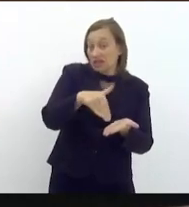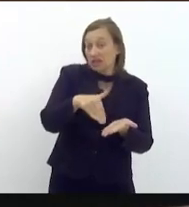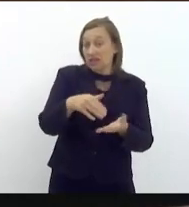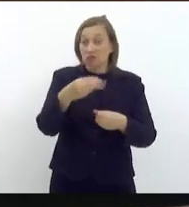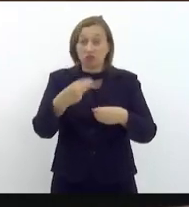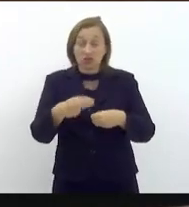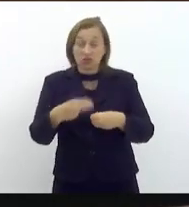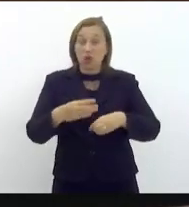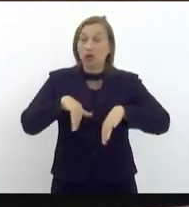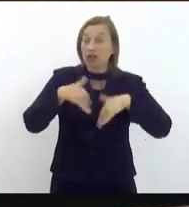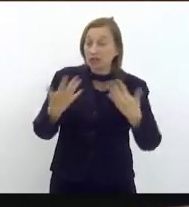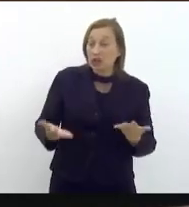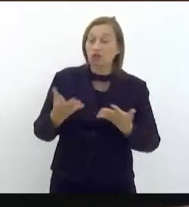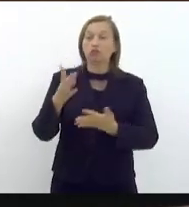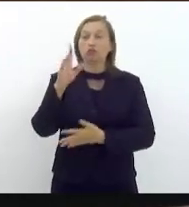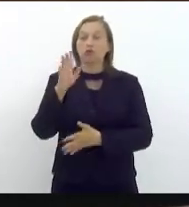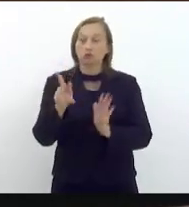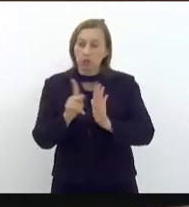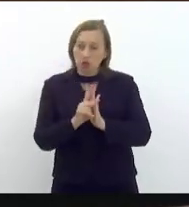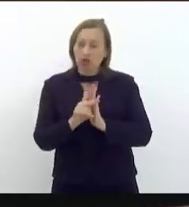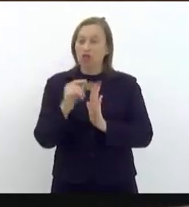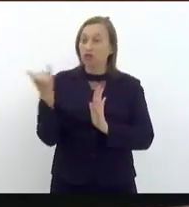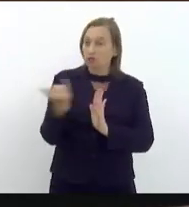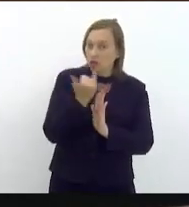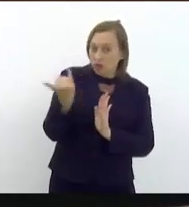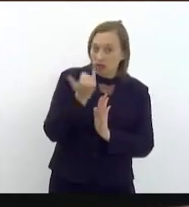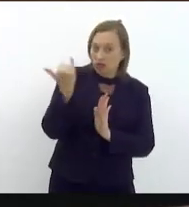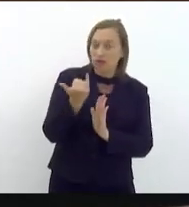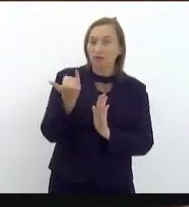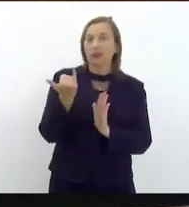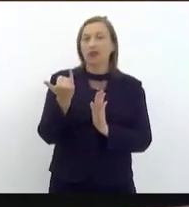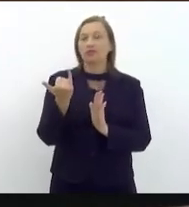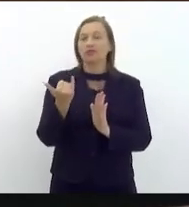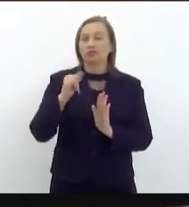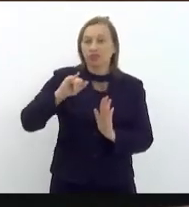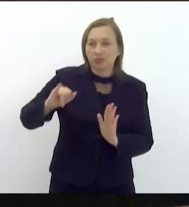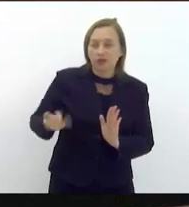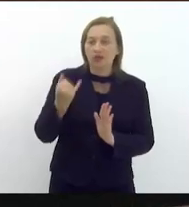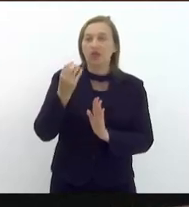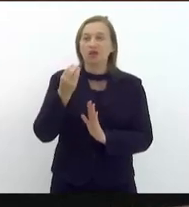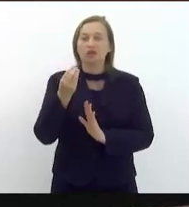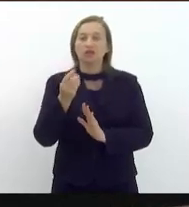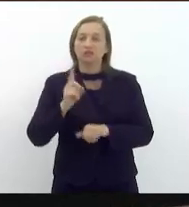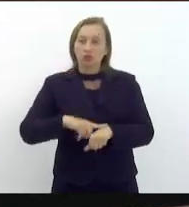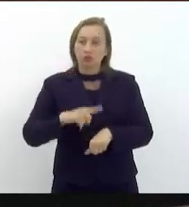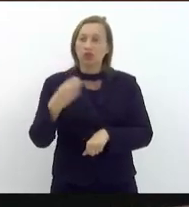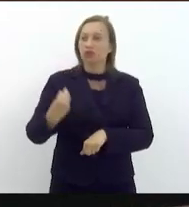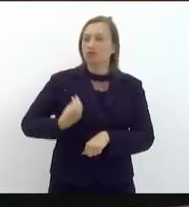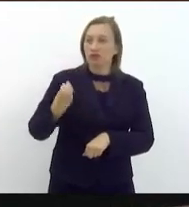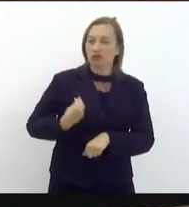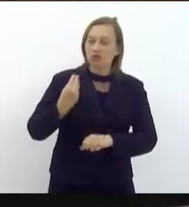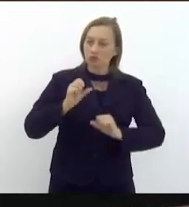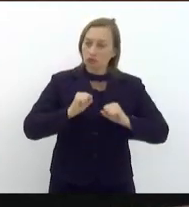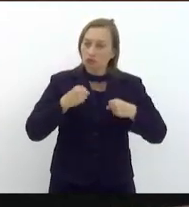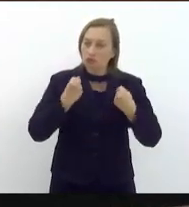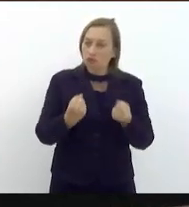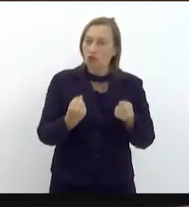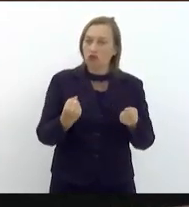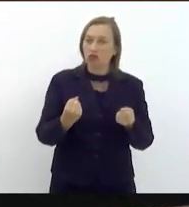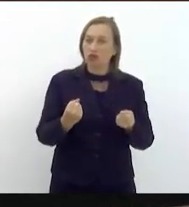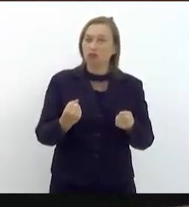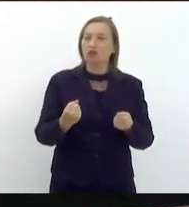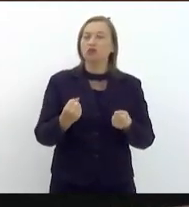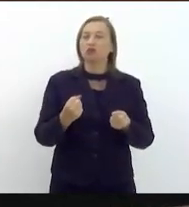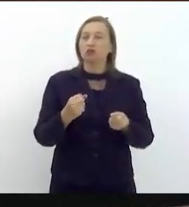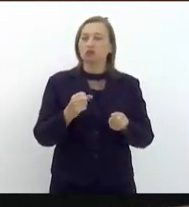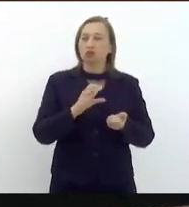Então esse projeto é muito importante e vai inclusive aproveitar esse bom momento que a gente vive de fortalecimento dos